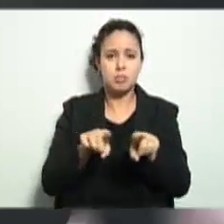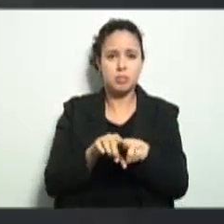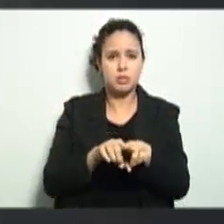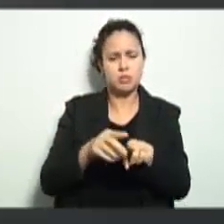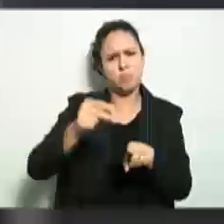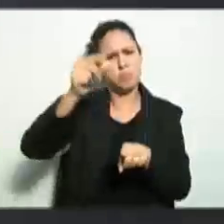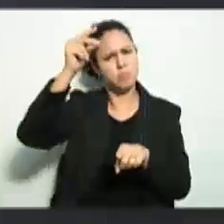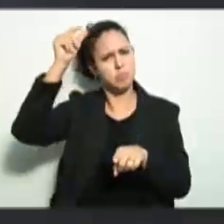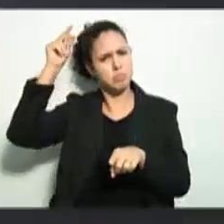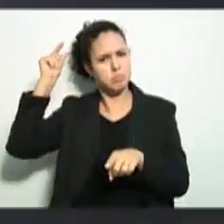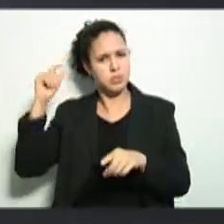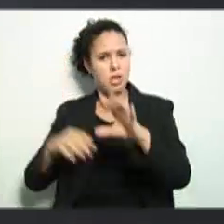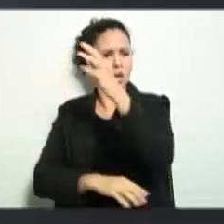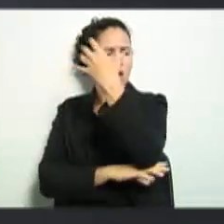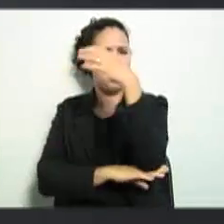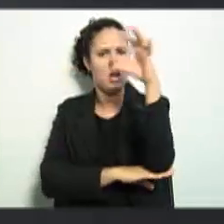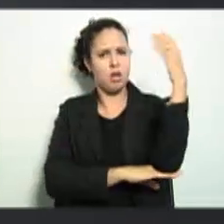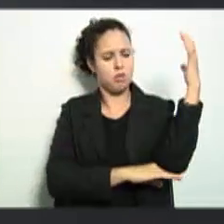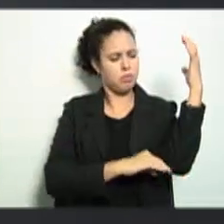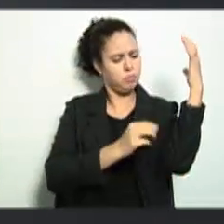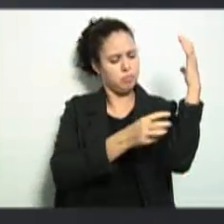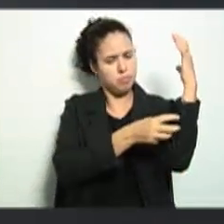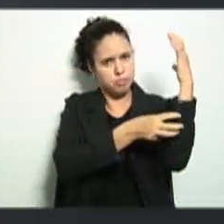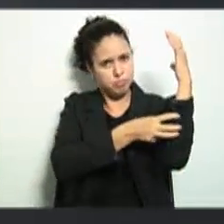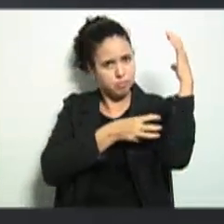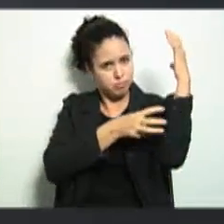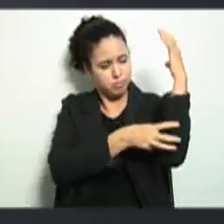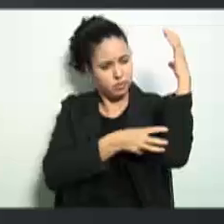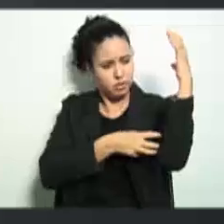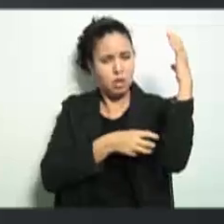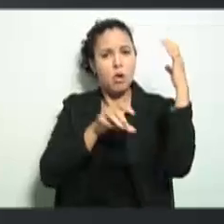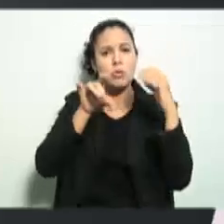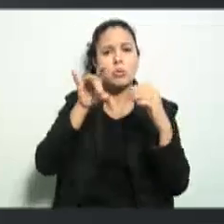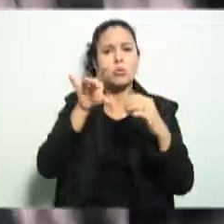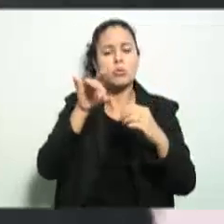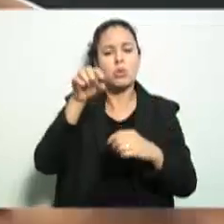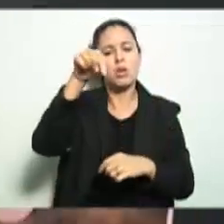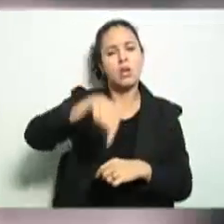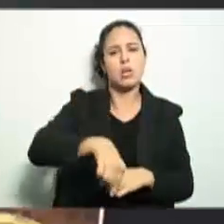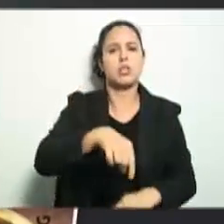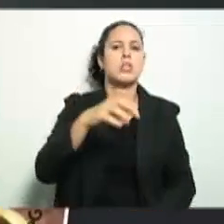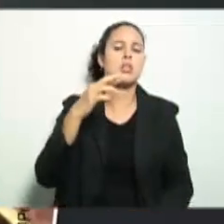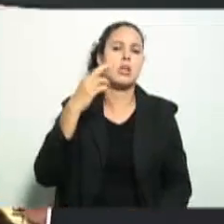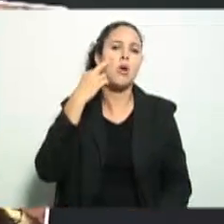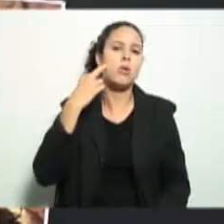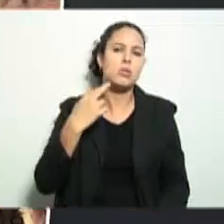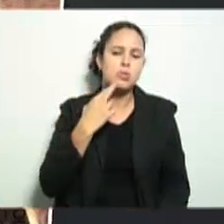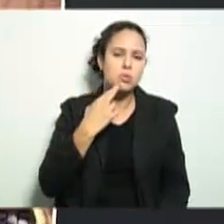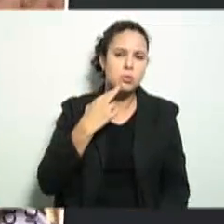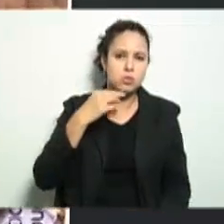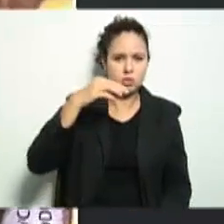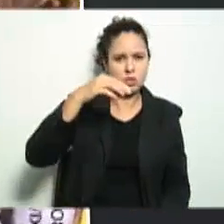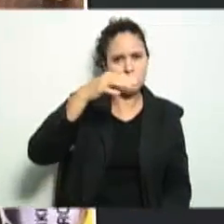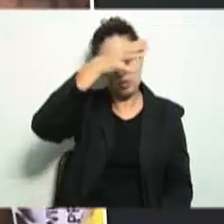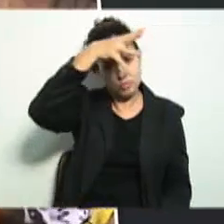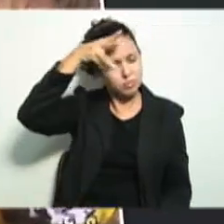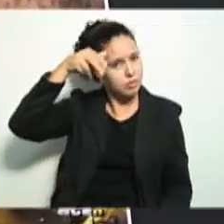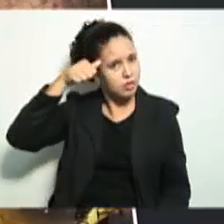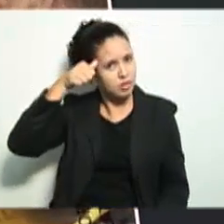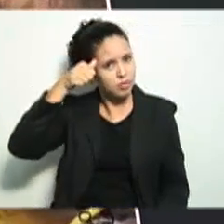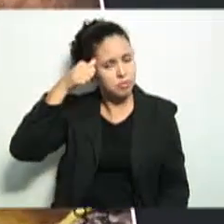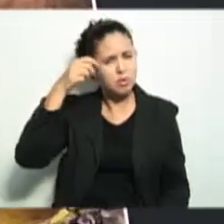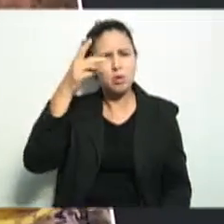na Amazônia, fazendeiros, pequenos agricultores e agroempresários foram atraídos para a região.